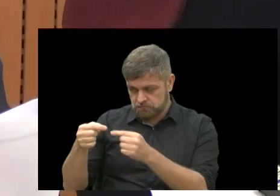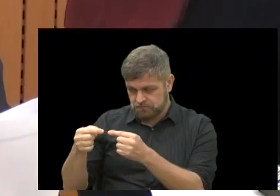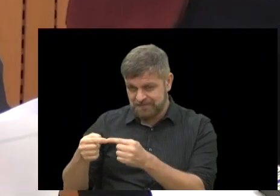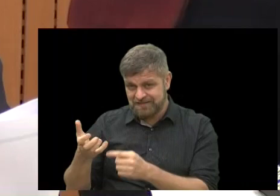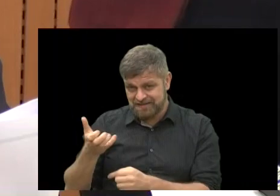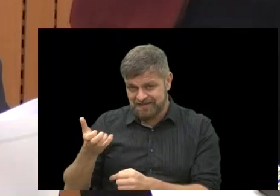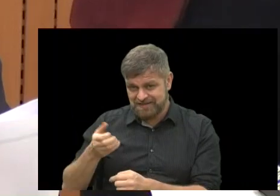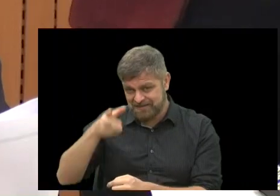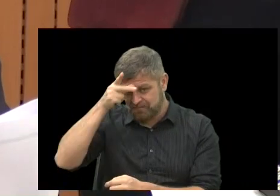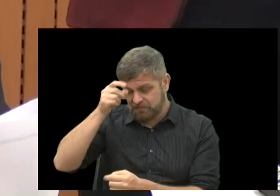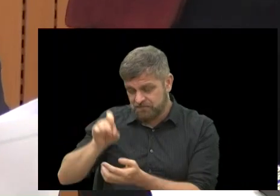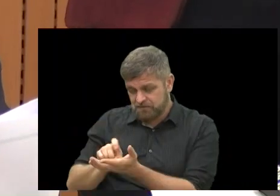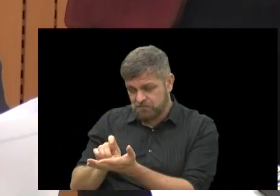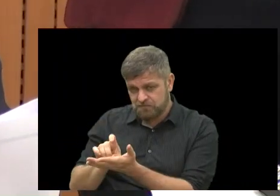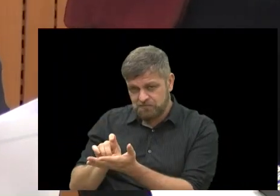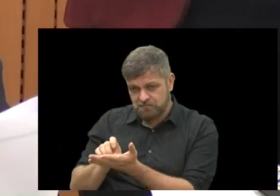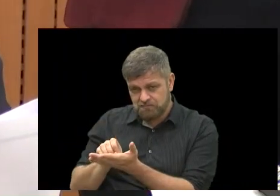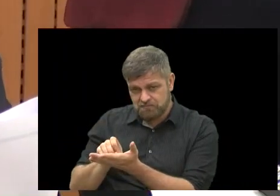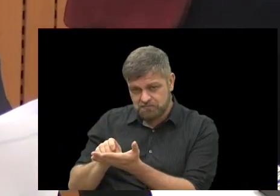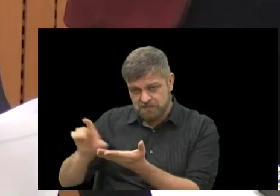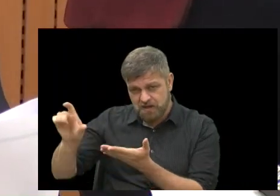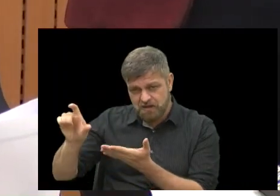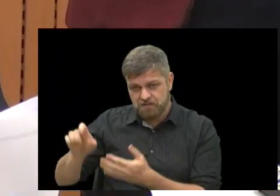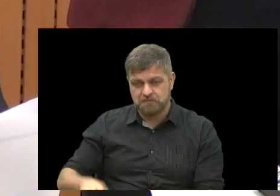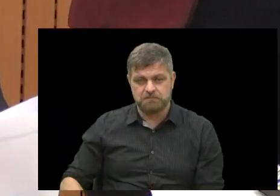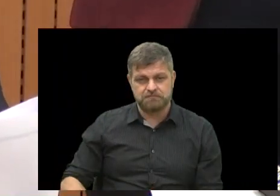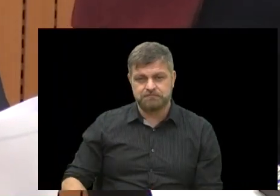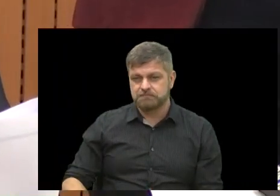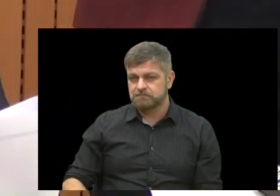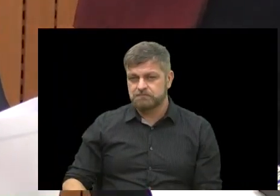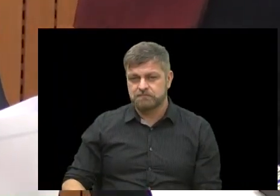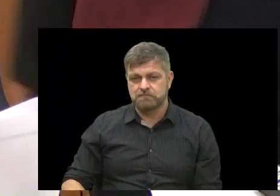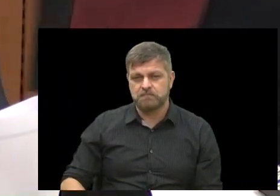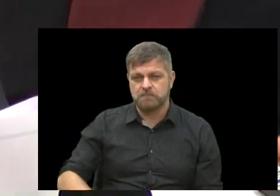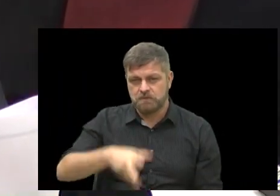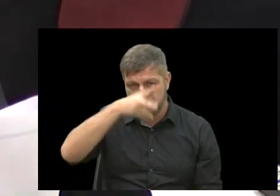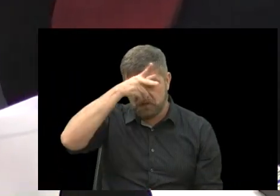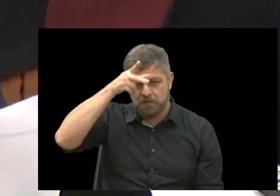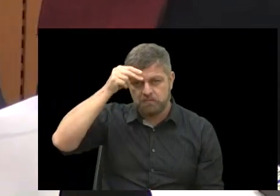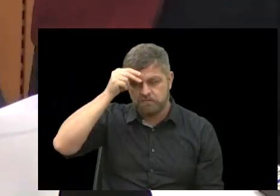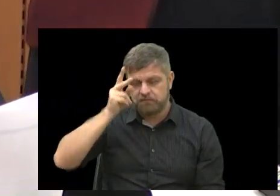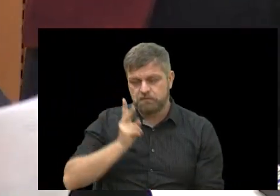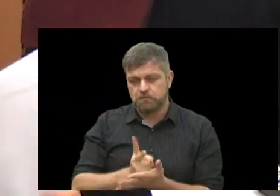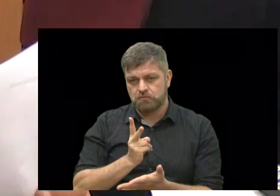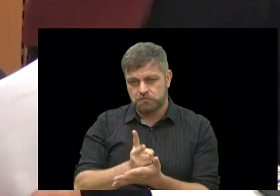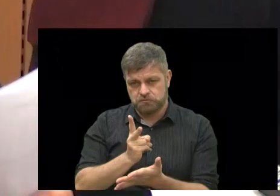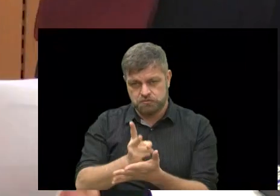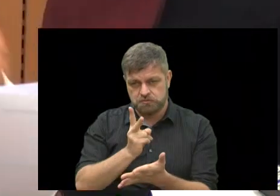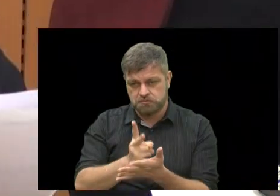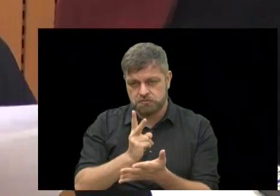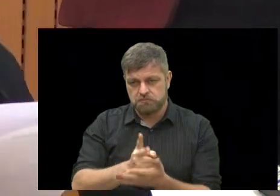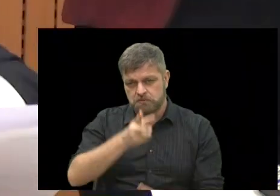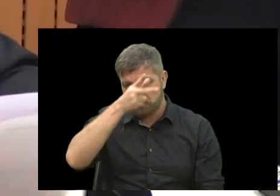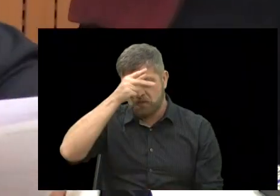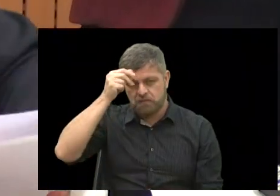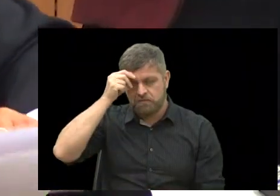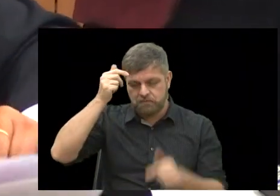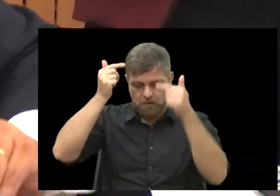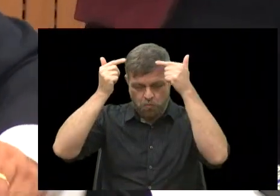votos contrários, a denúncia é improcedente quanto à segunda infração política